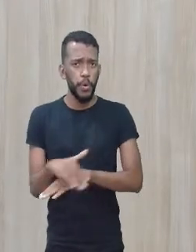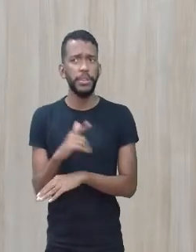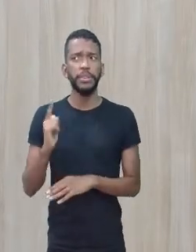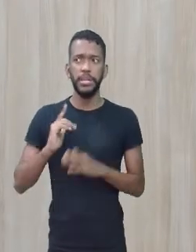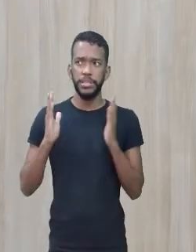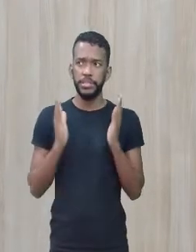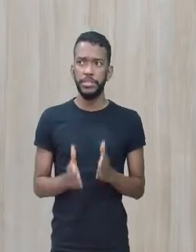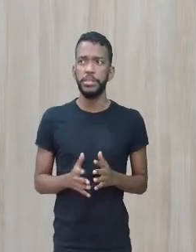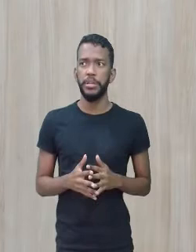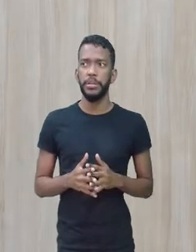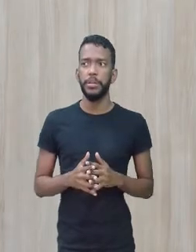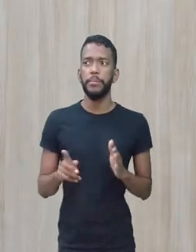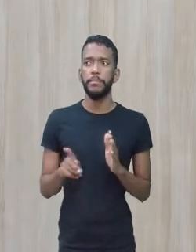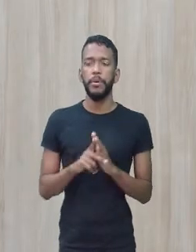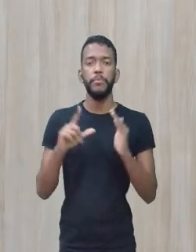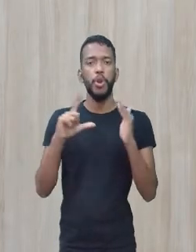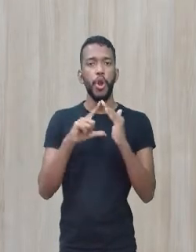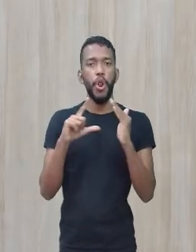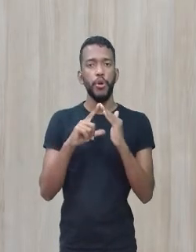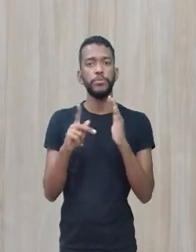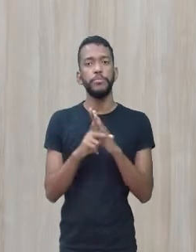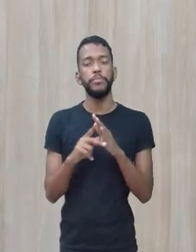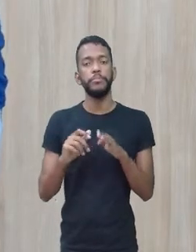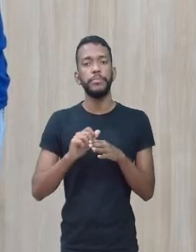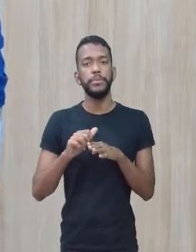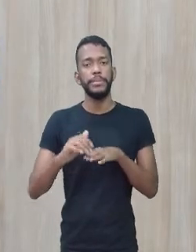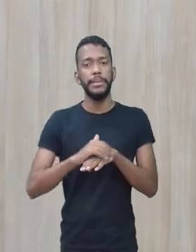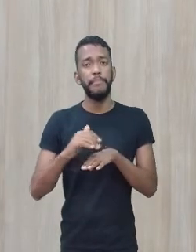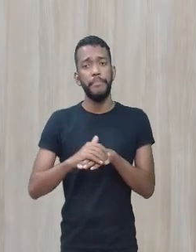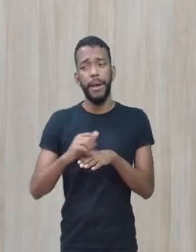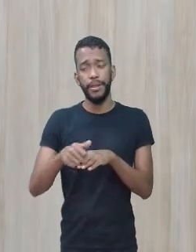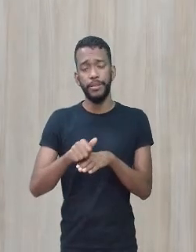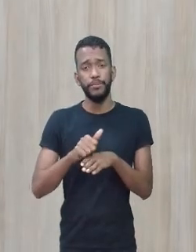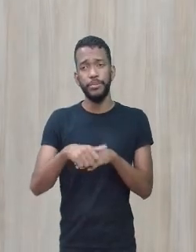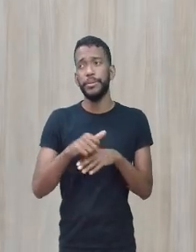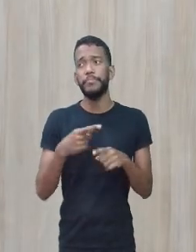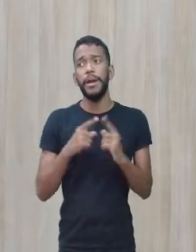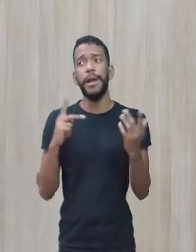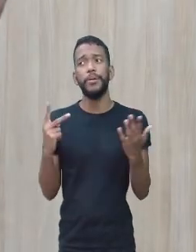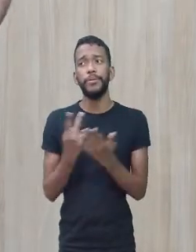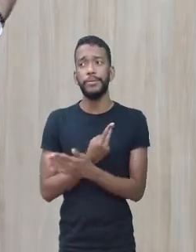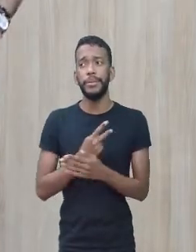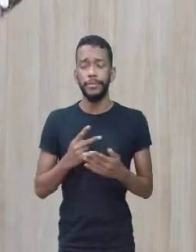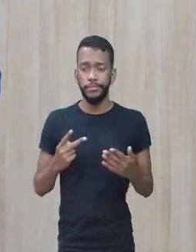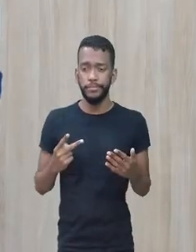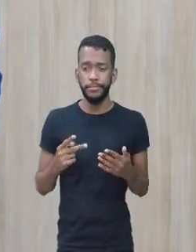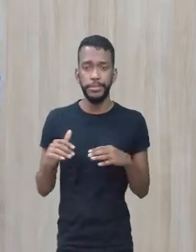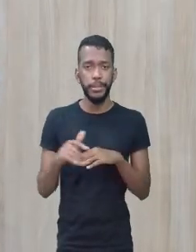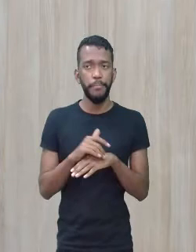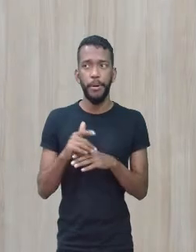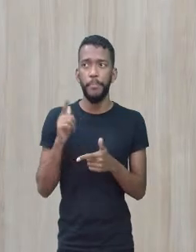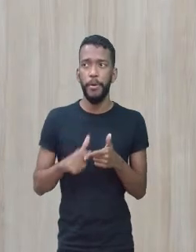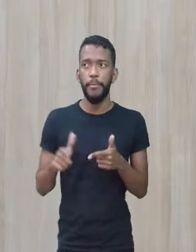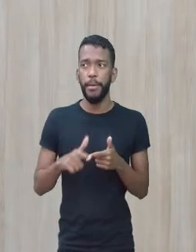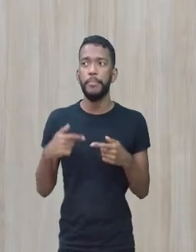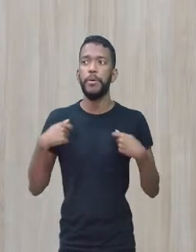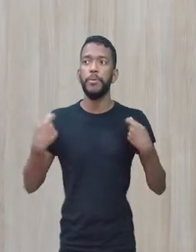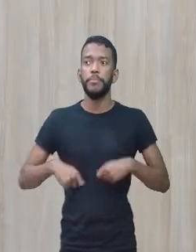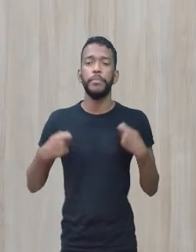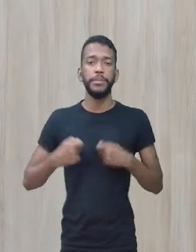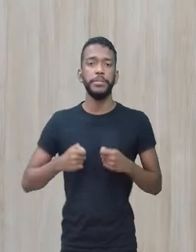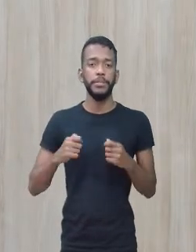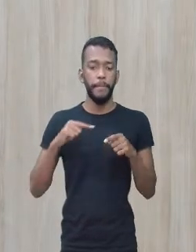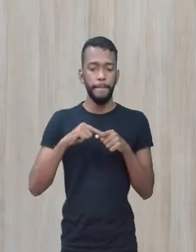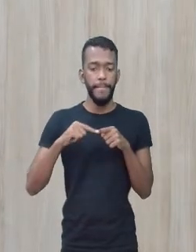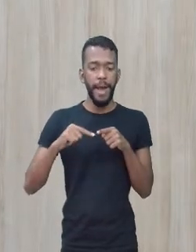tinha lojinhas lá de sapateiros, mas hoje quando acontece, né, do sapato dar algum probleminha, tenho que procurar fora